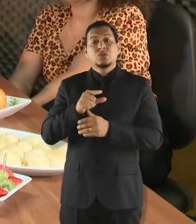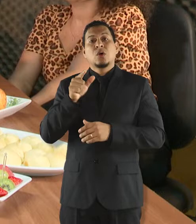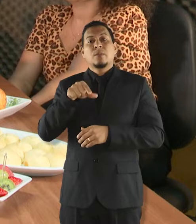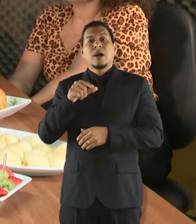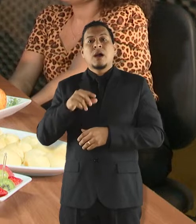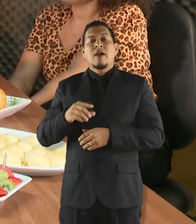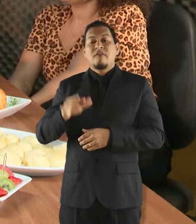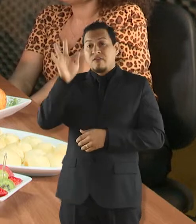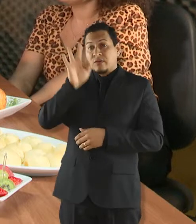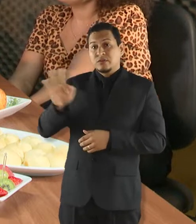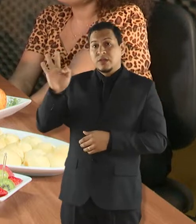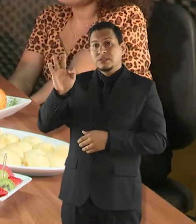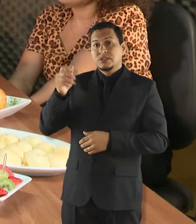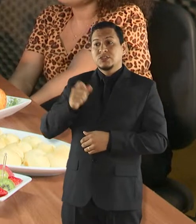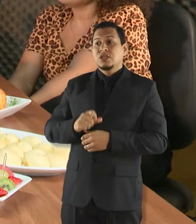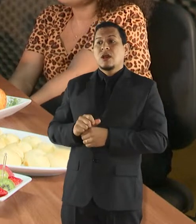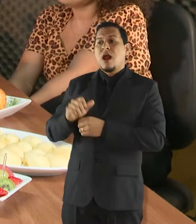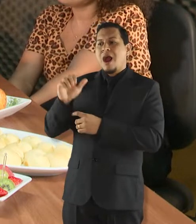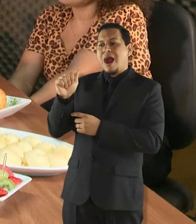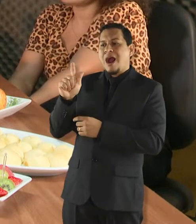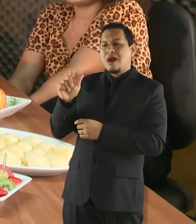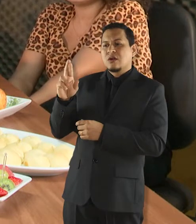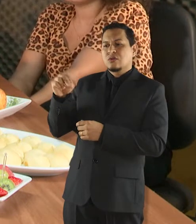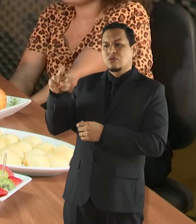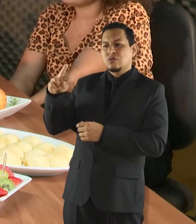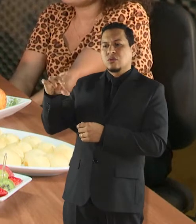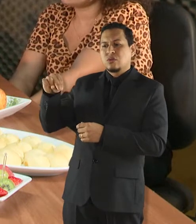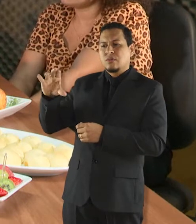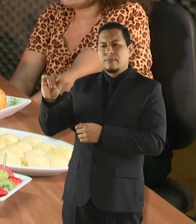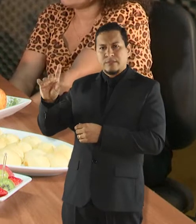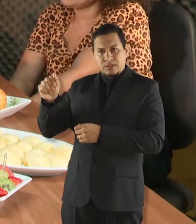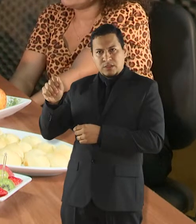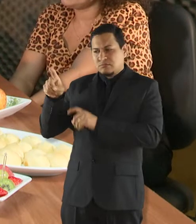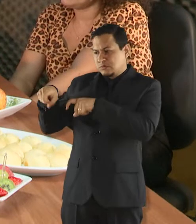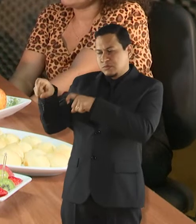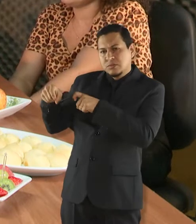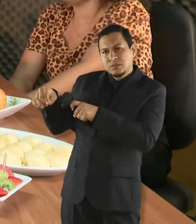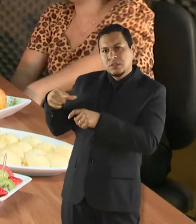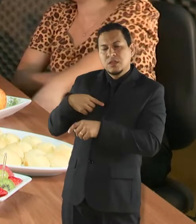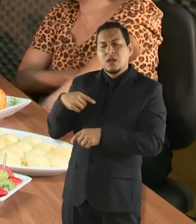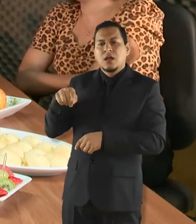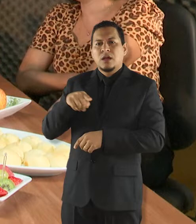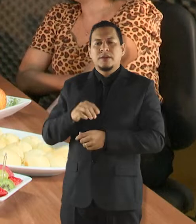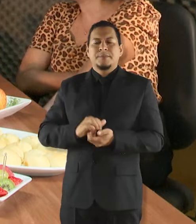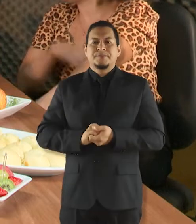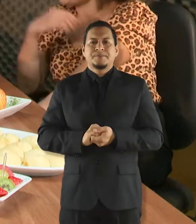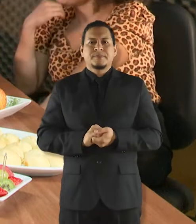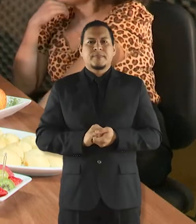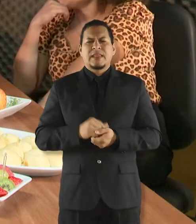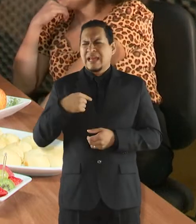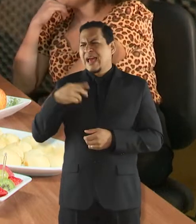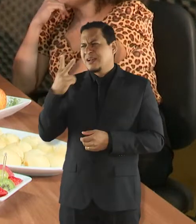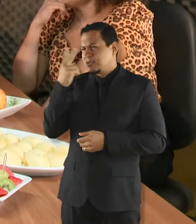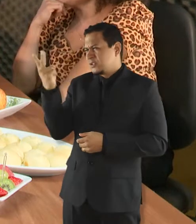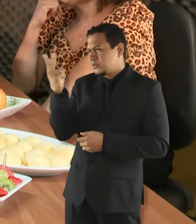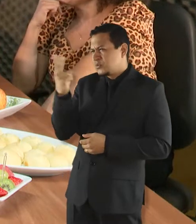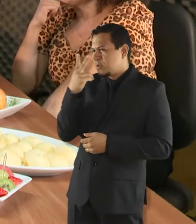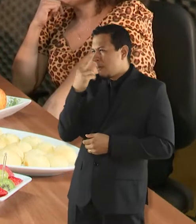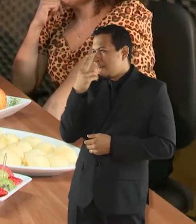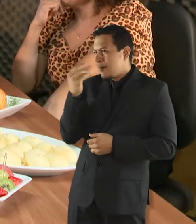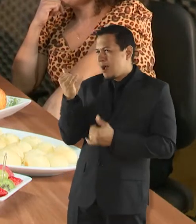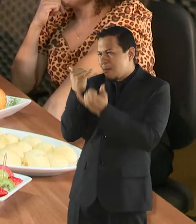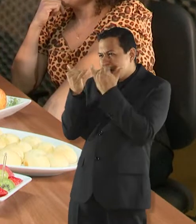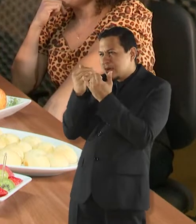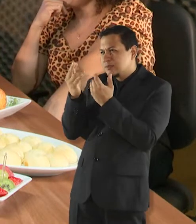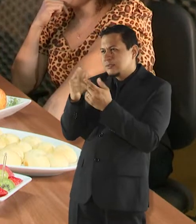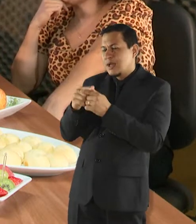anos? Ela já tem 20 anos, né? 20 anos. Acho que vocês duas juntas devem parecer duas irmãs, né? Parece. E ela parece contigo? Olha, ela é